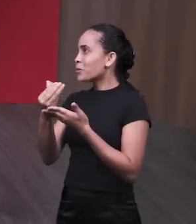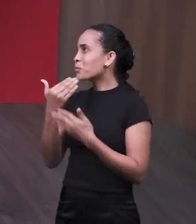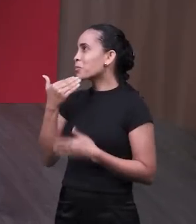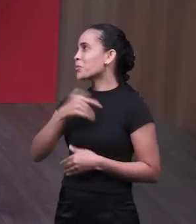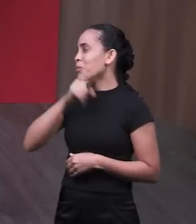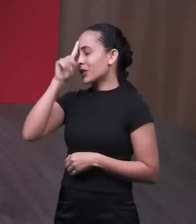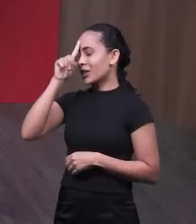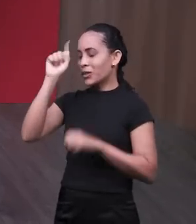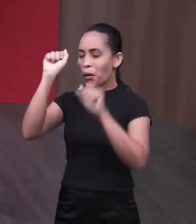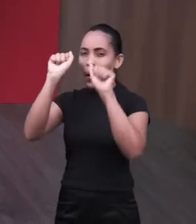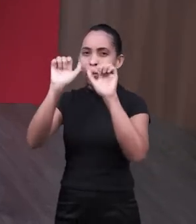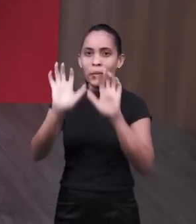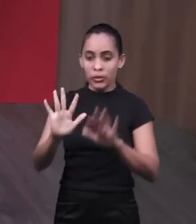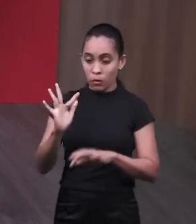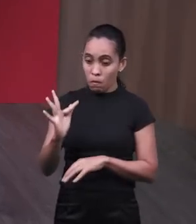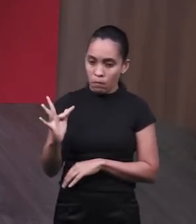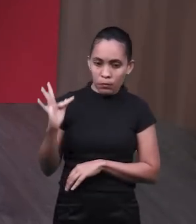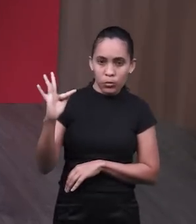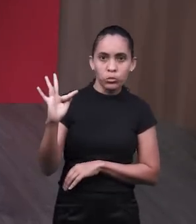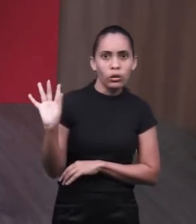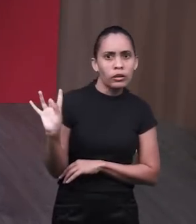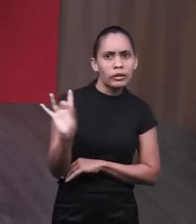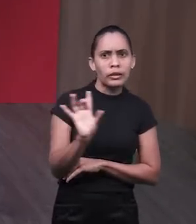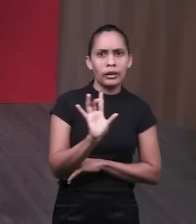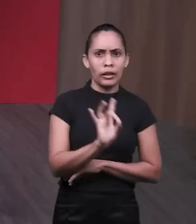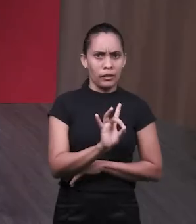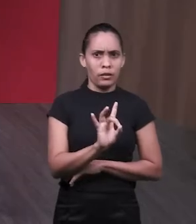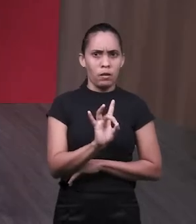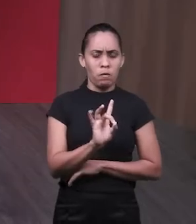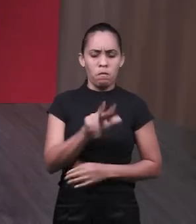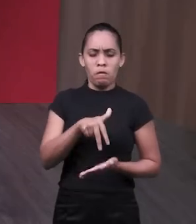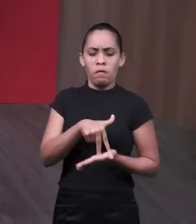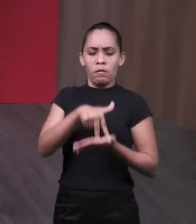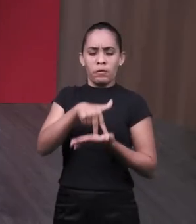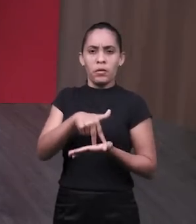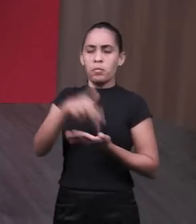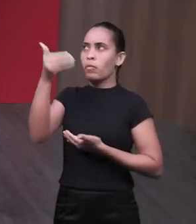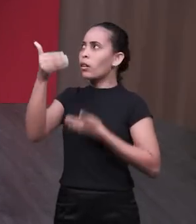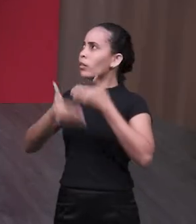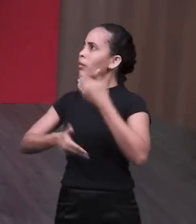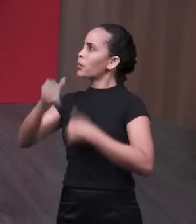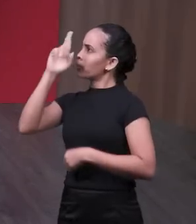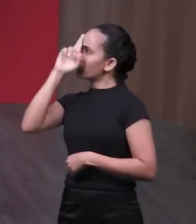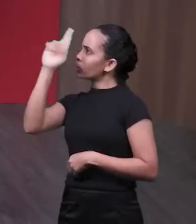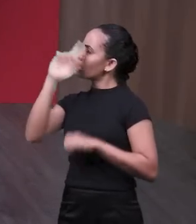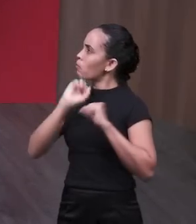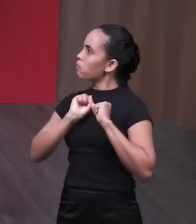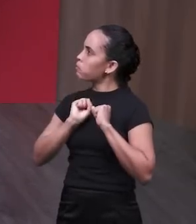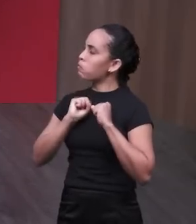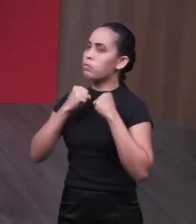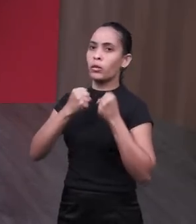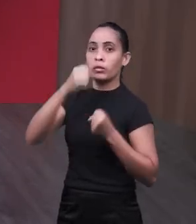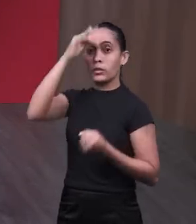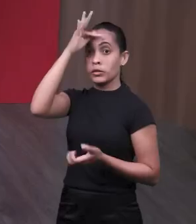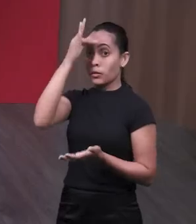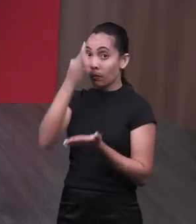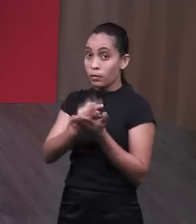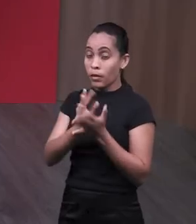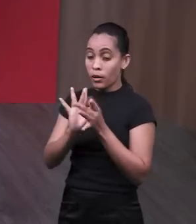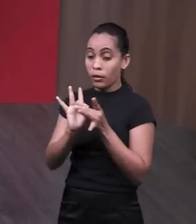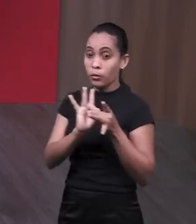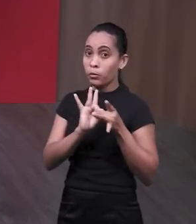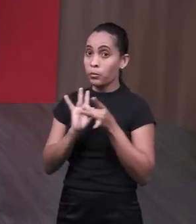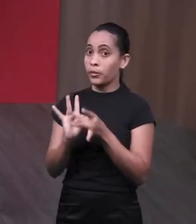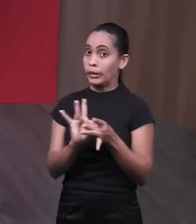Senhor, abençoa o futuro de cada um deles, firmando-os na Tua presença, fortalecendo a fé,